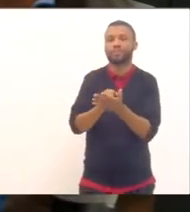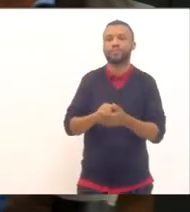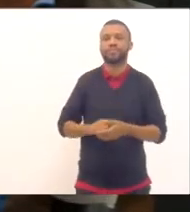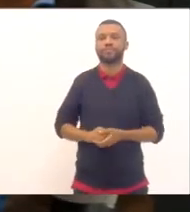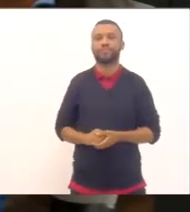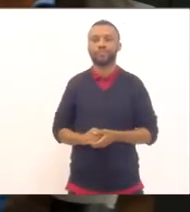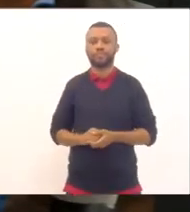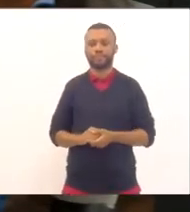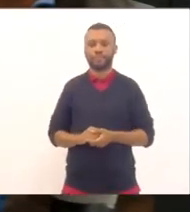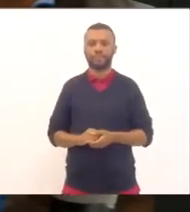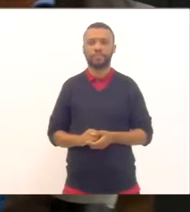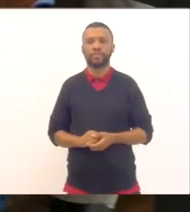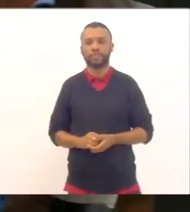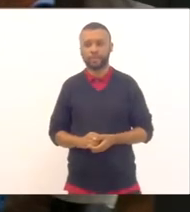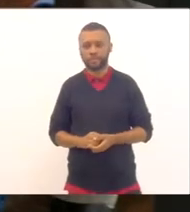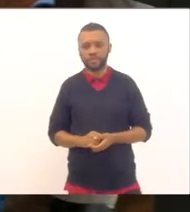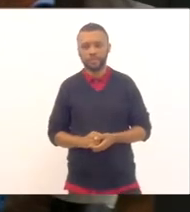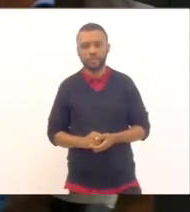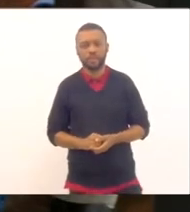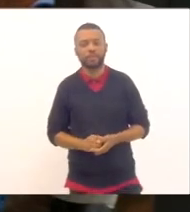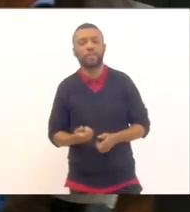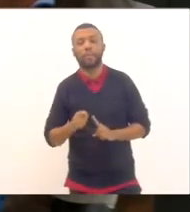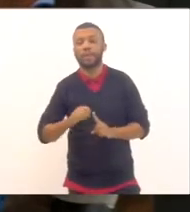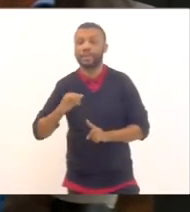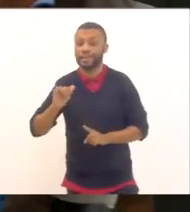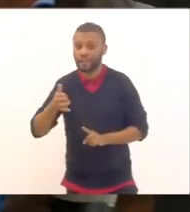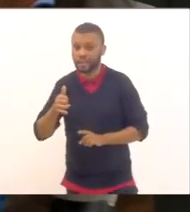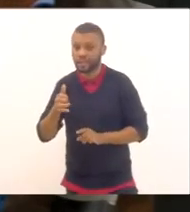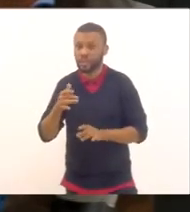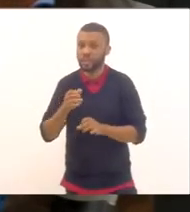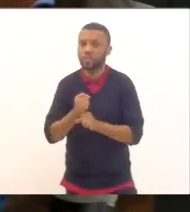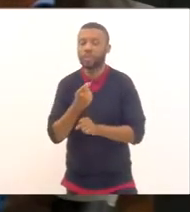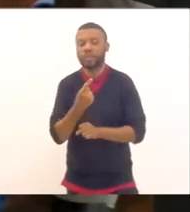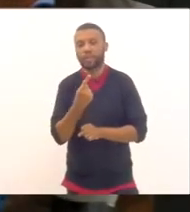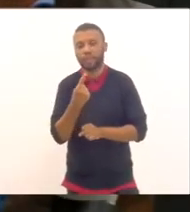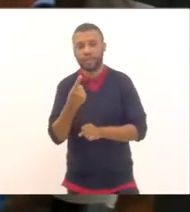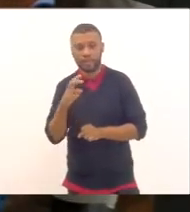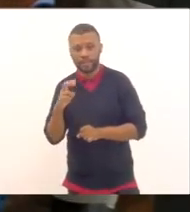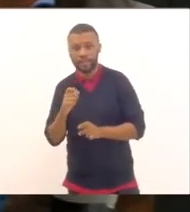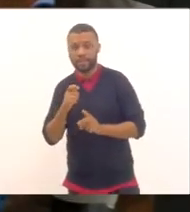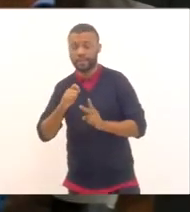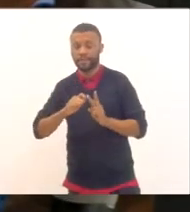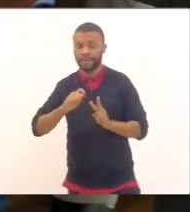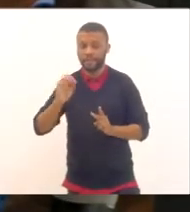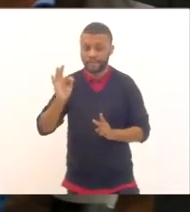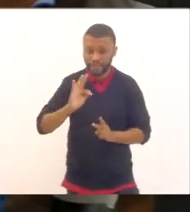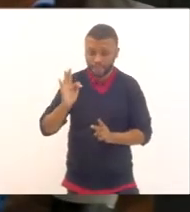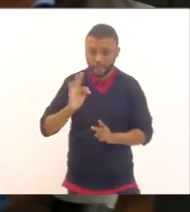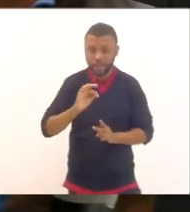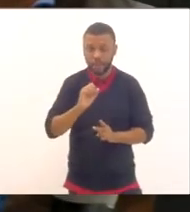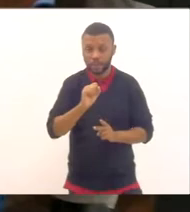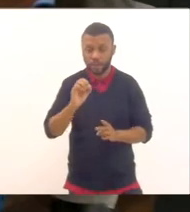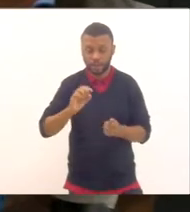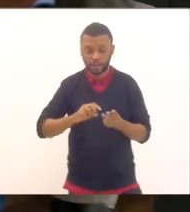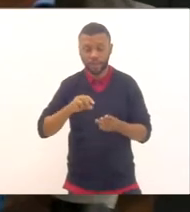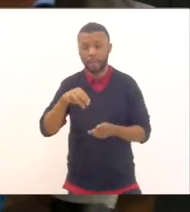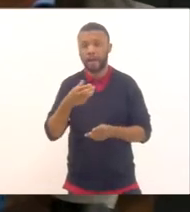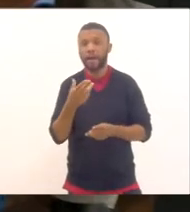assim o número de rede ou com esse janeiro 7:15 fevereiro 80 Março